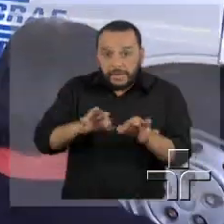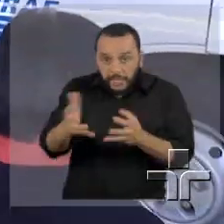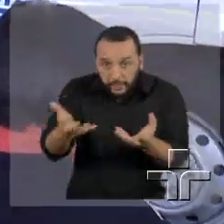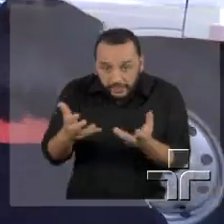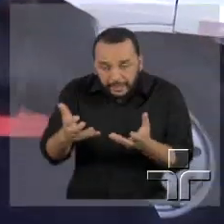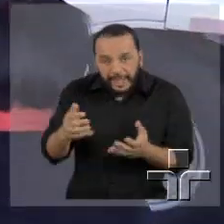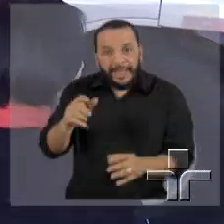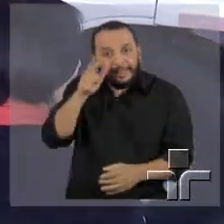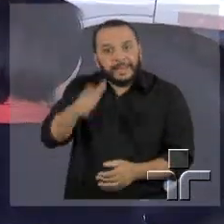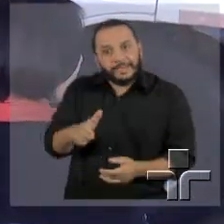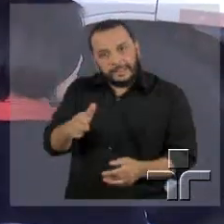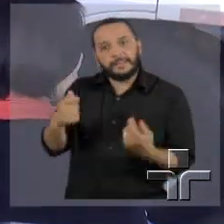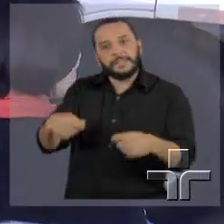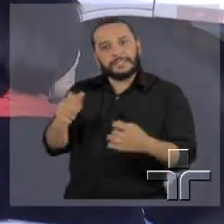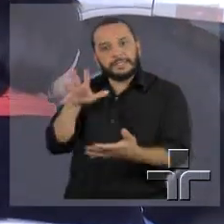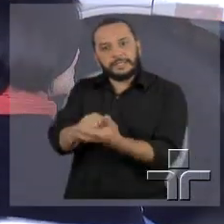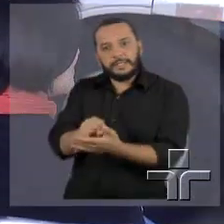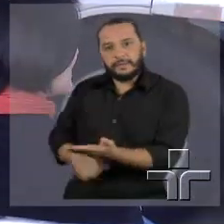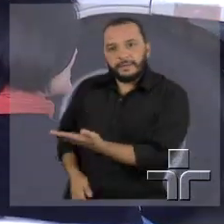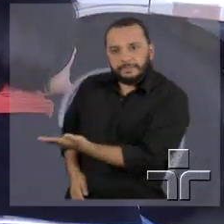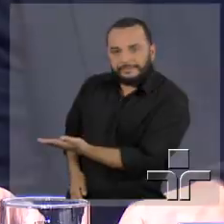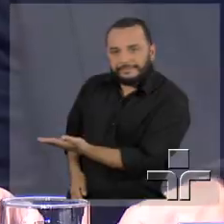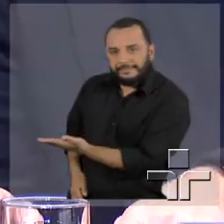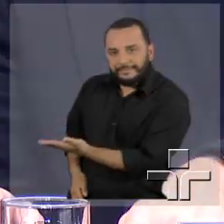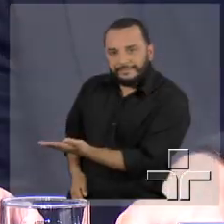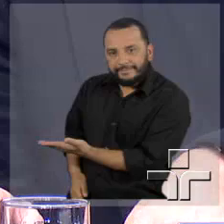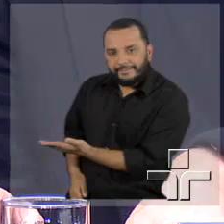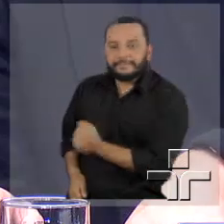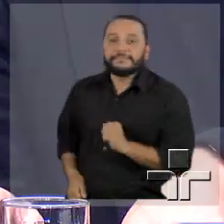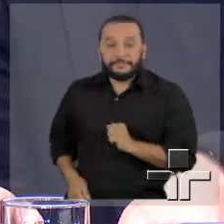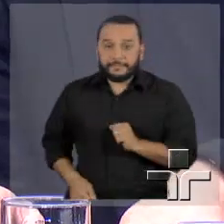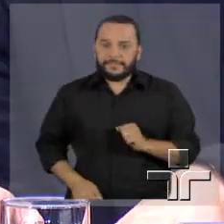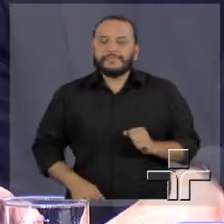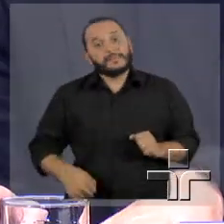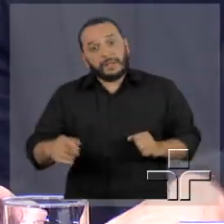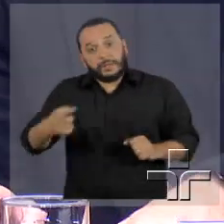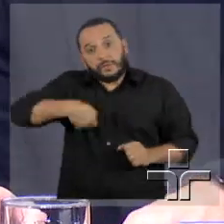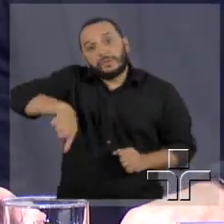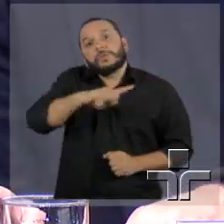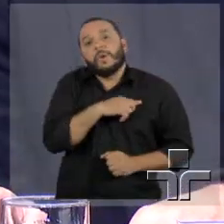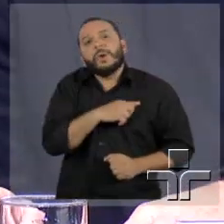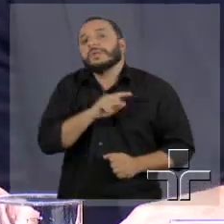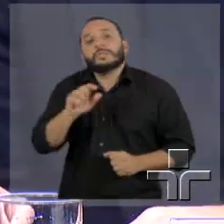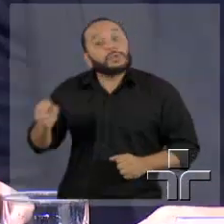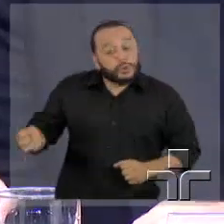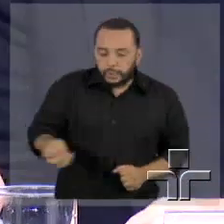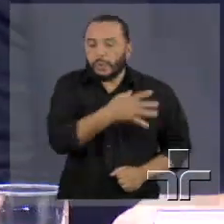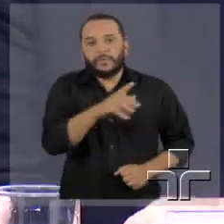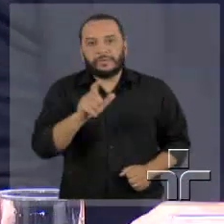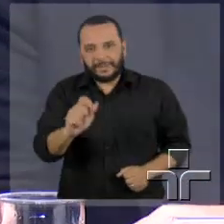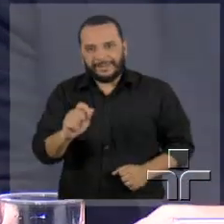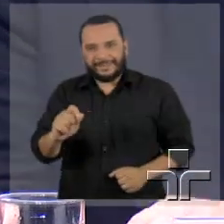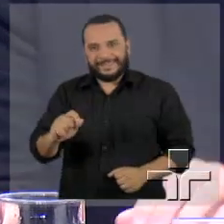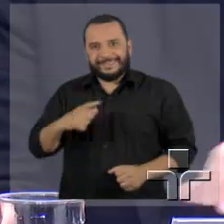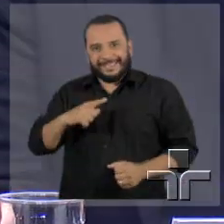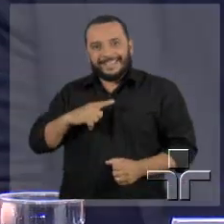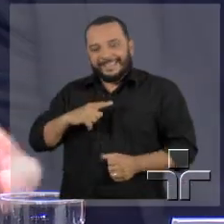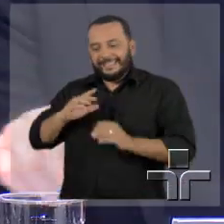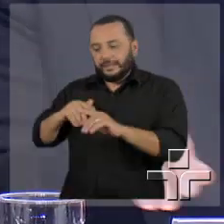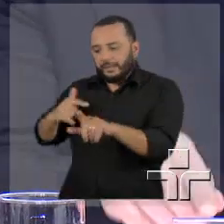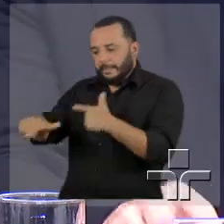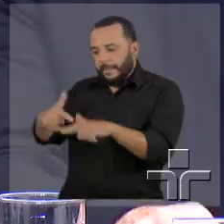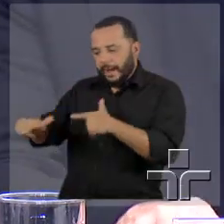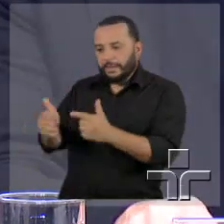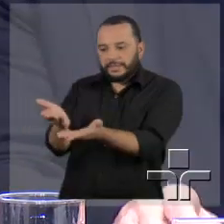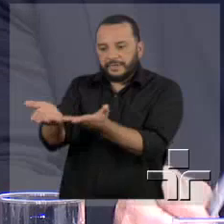os interessados devem se inscrever pela internet. O que a gente está fazendo que é inovador é integrando todos esses serviços e